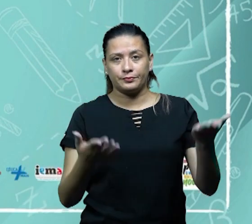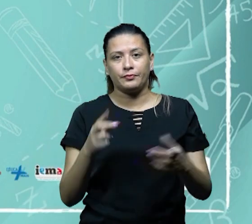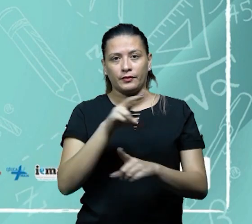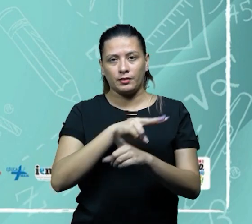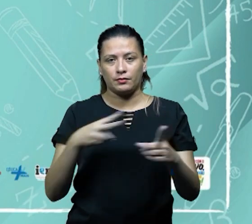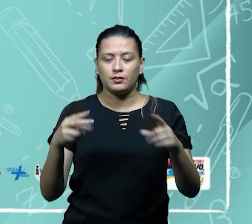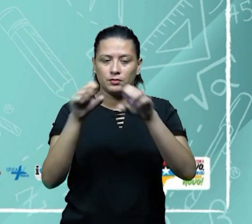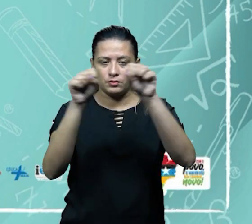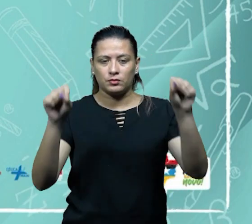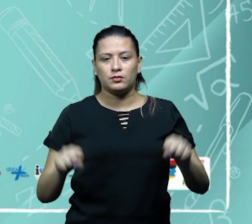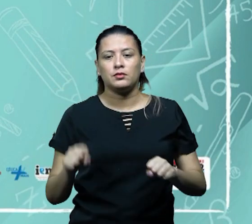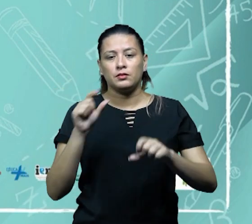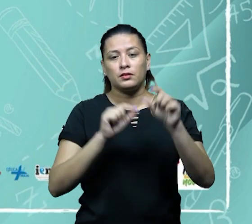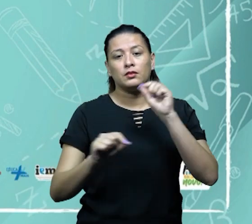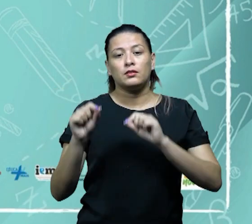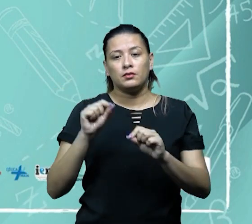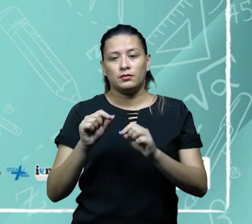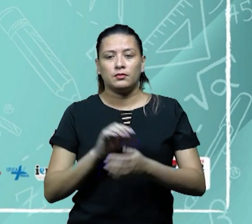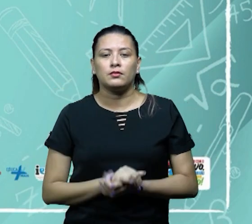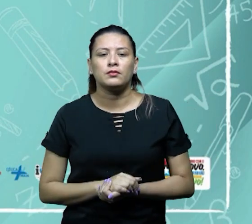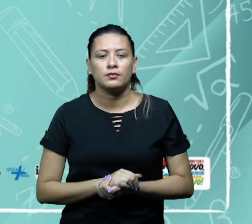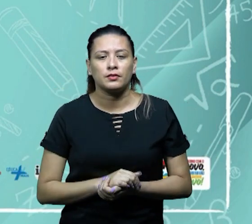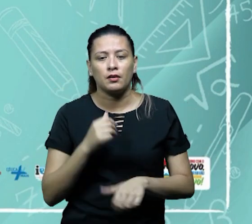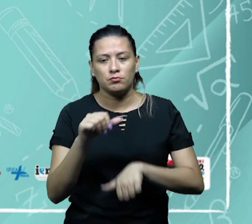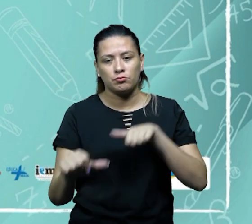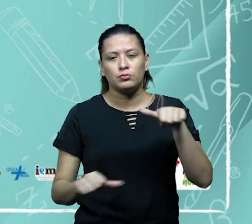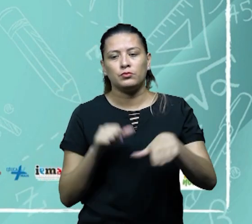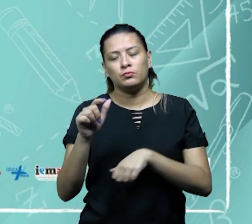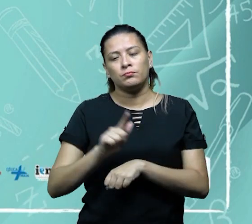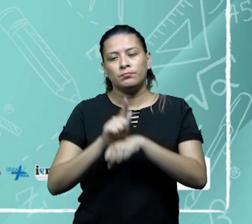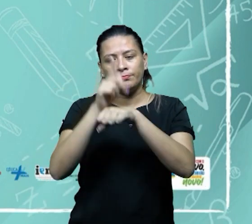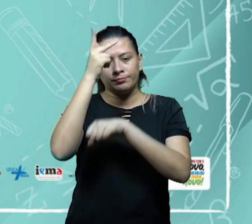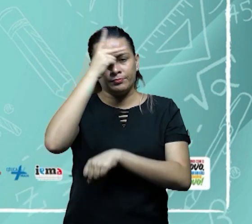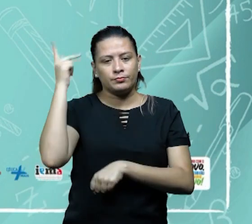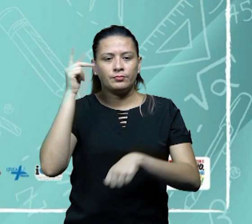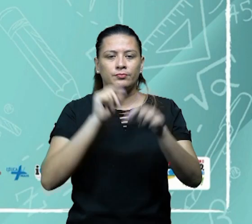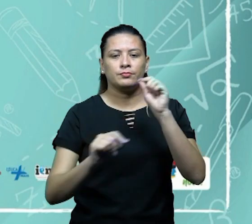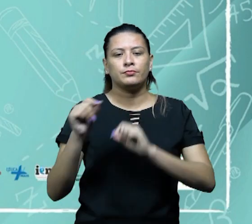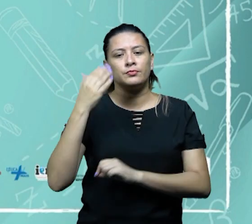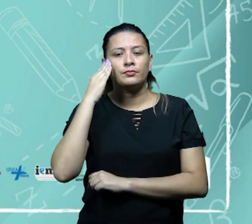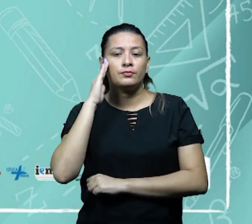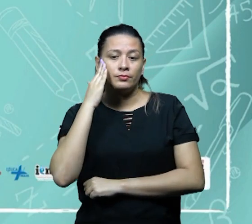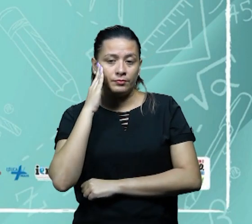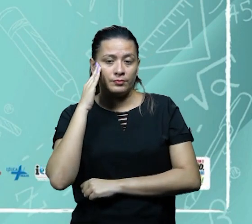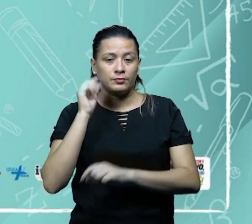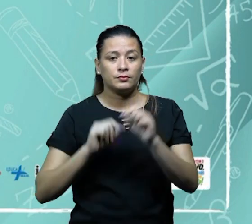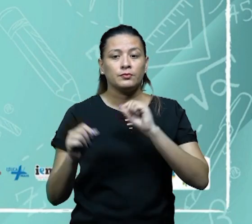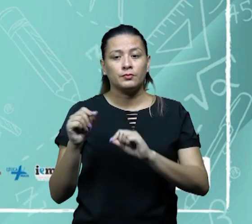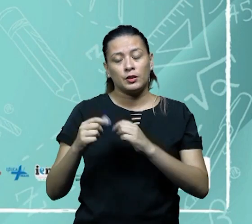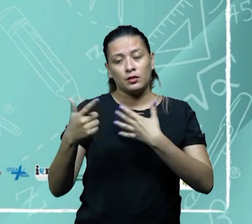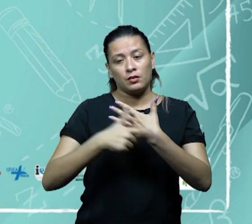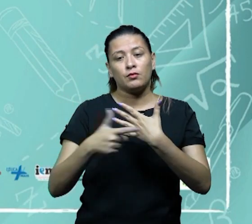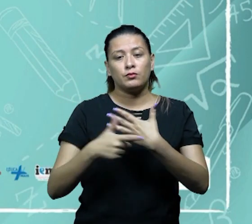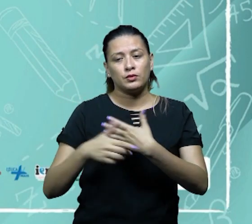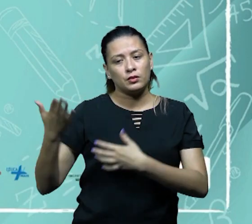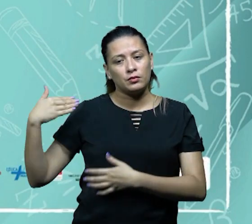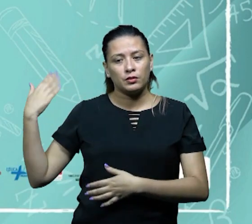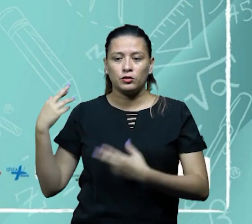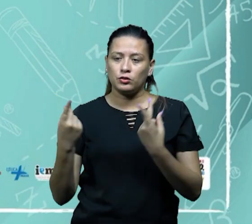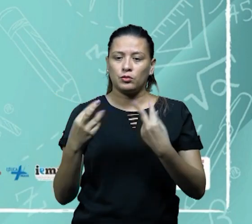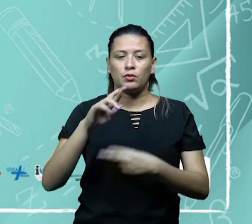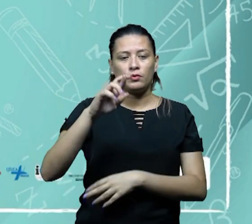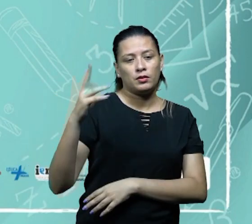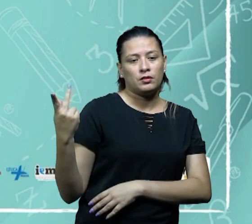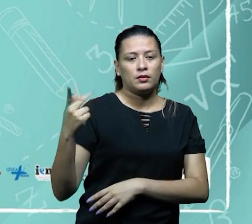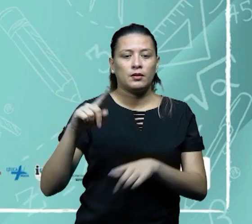visão sistêmica, ela começa nessa época, a descentralização da gestão de pessoal, com o entendimento de que deve ter, além